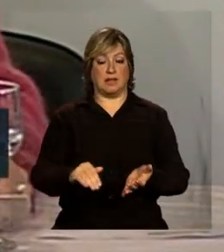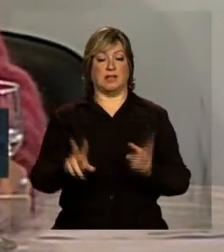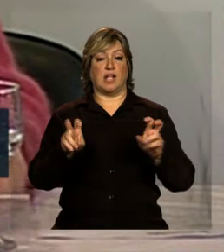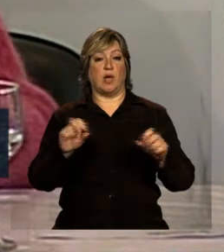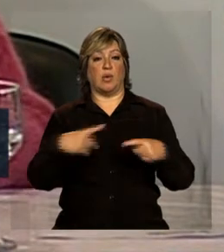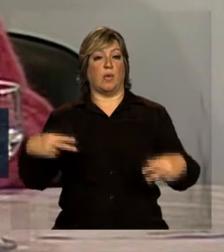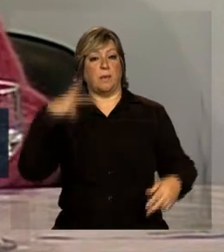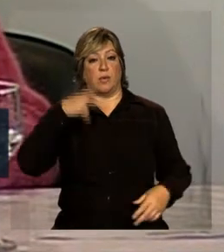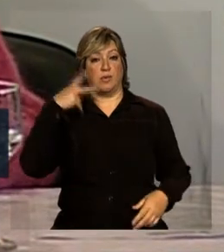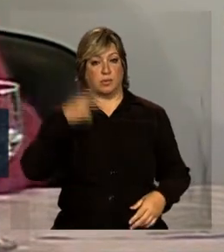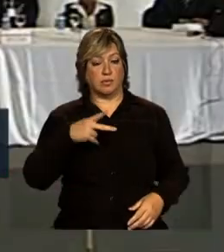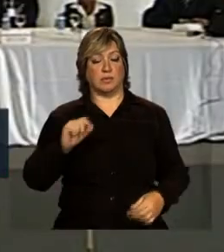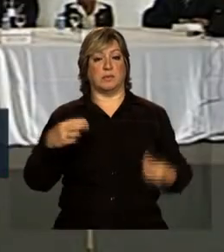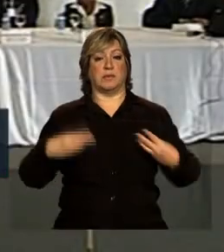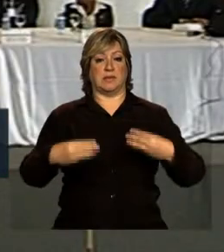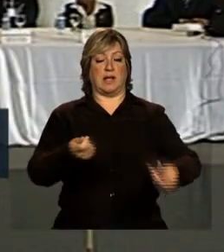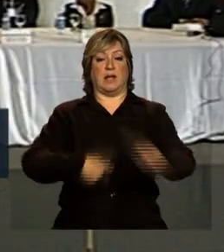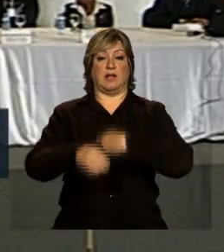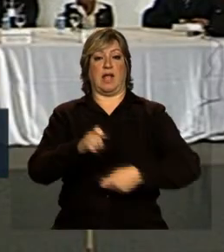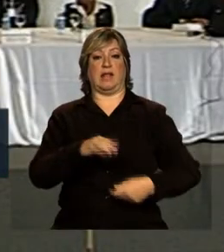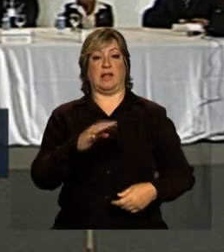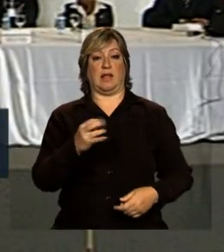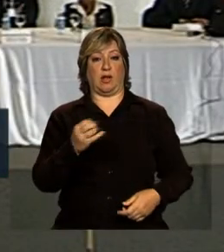Políticos do Ministério de Relações Exteriores.